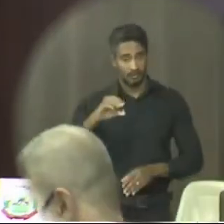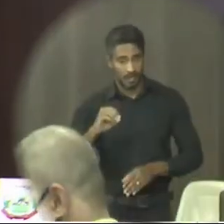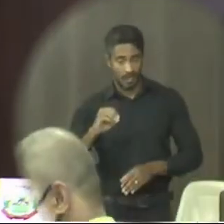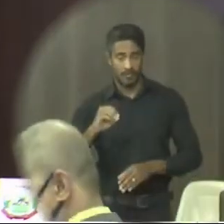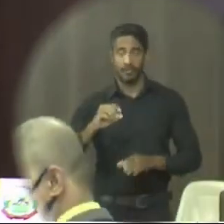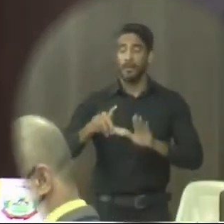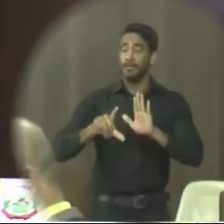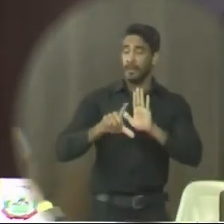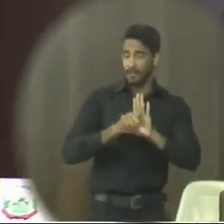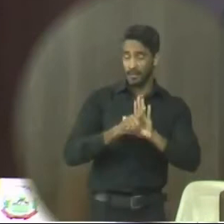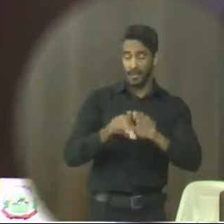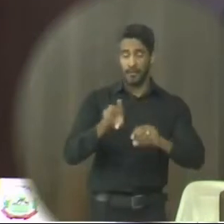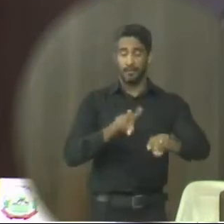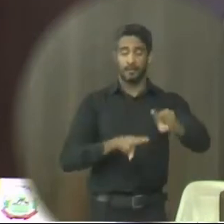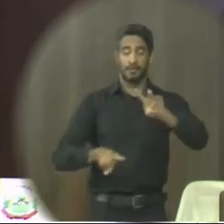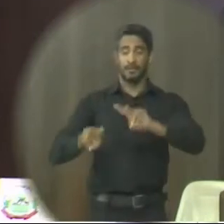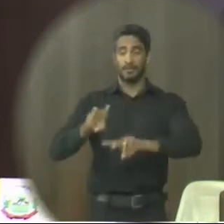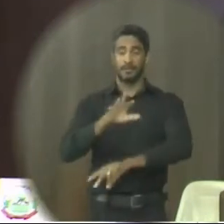Fiscal.